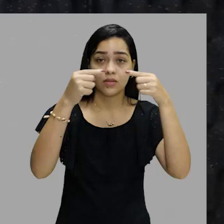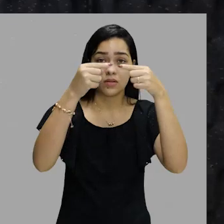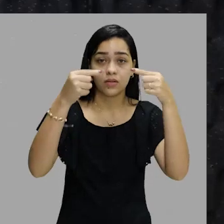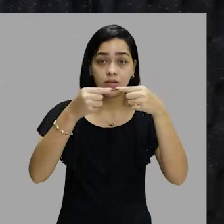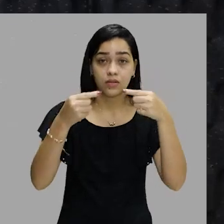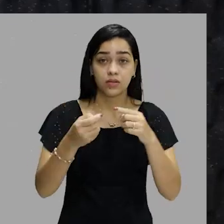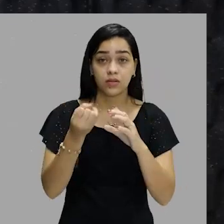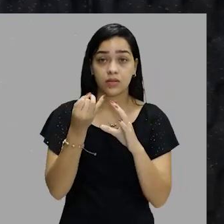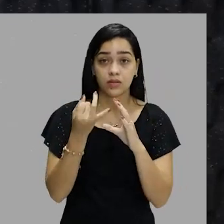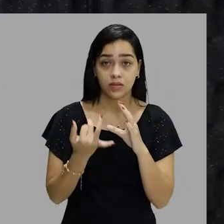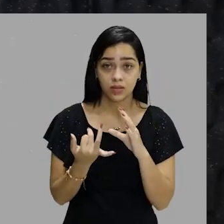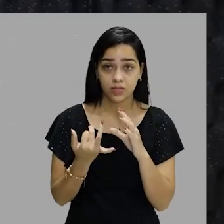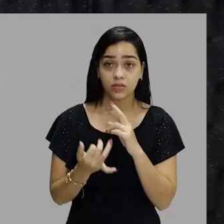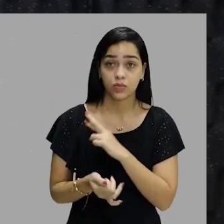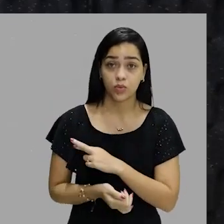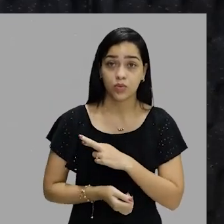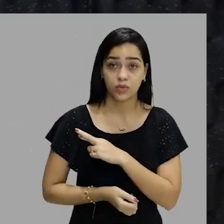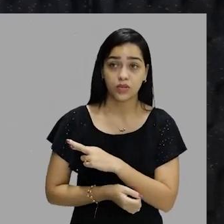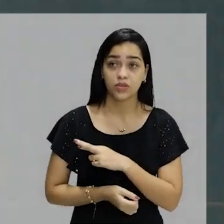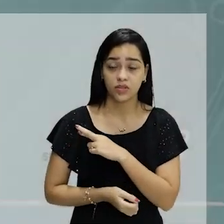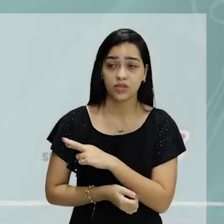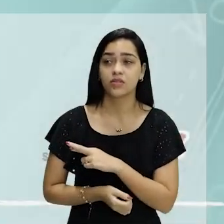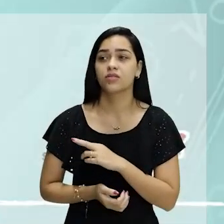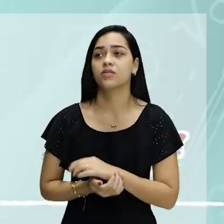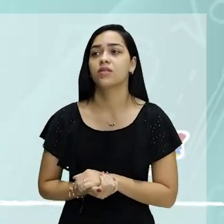as características do romantismo. Então,